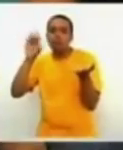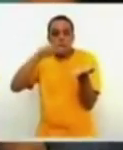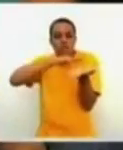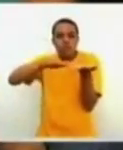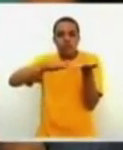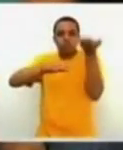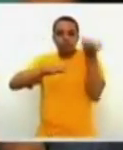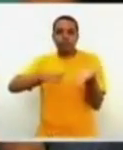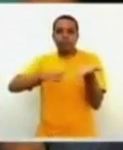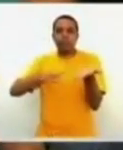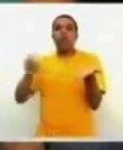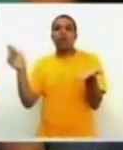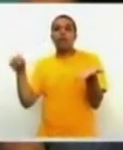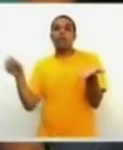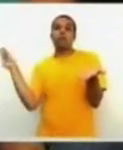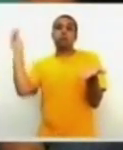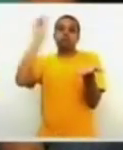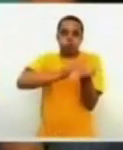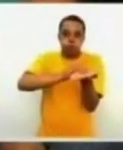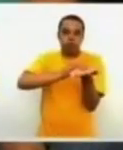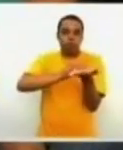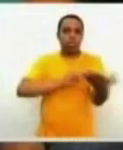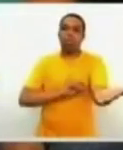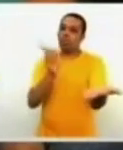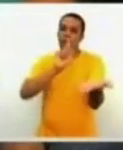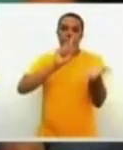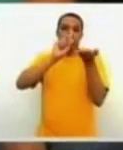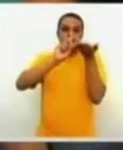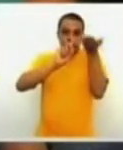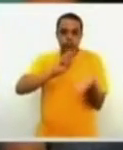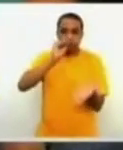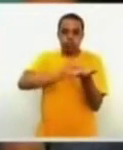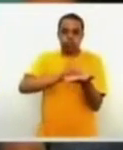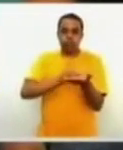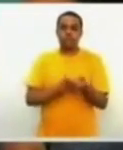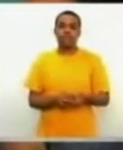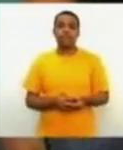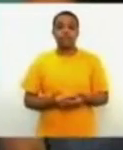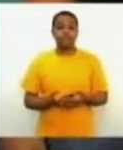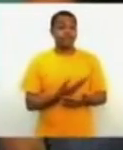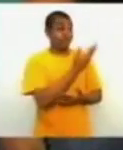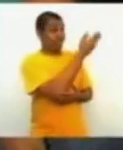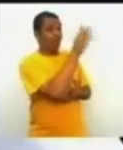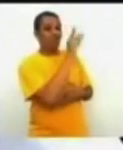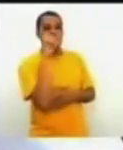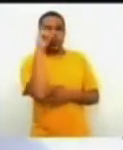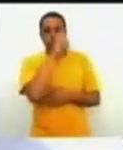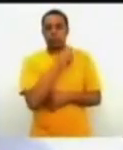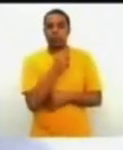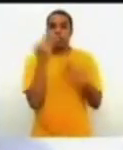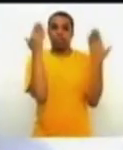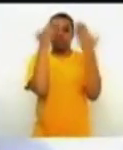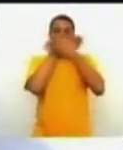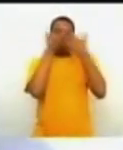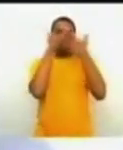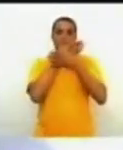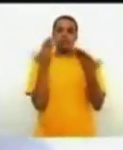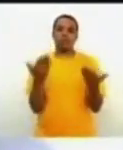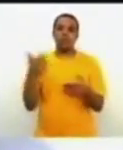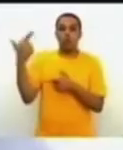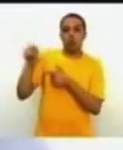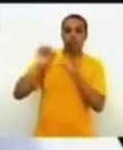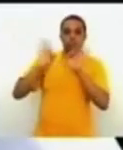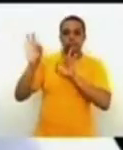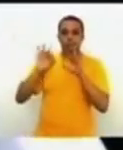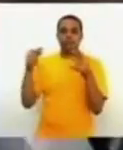autonomia. A pecinha para ela montar teria que ser bem maior, porque ela não consegue nada de montar, ela tem dificuldade, porque ela não enxerga bem. A tecnologia é